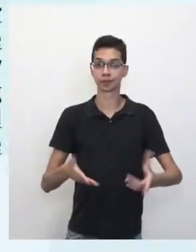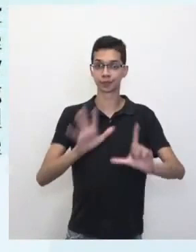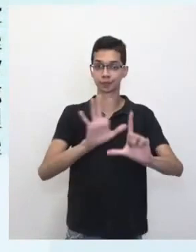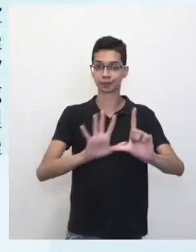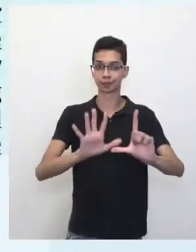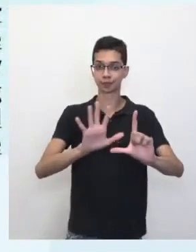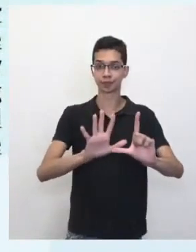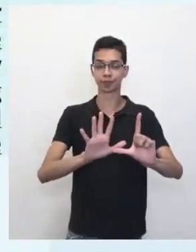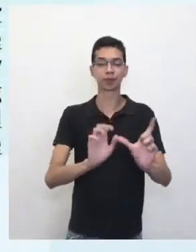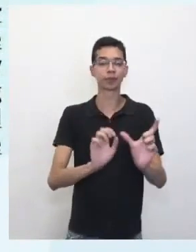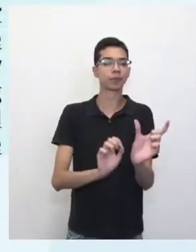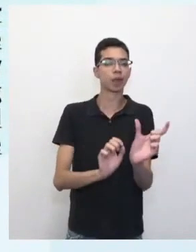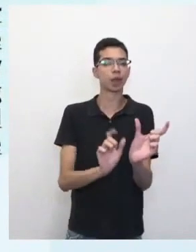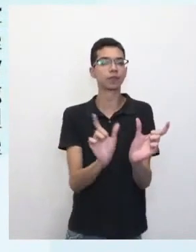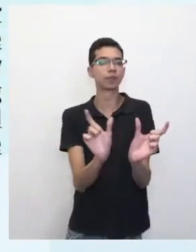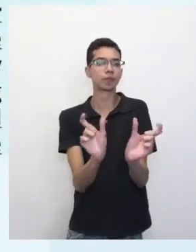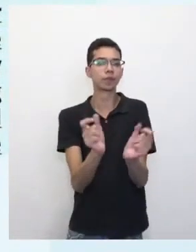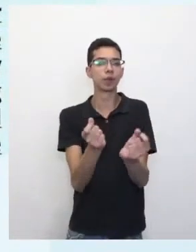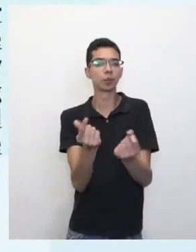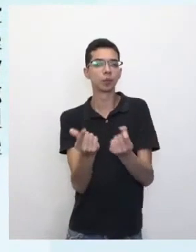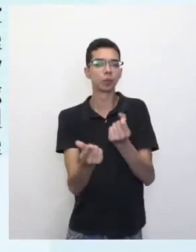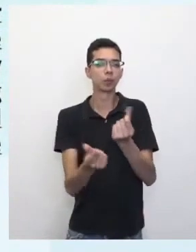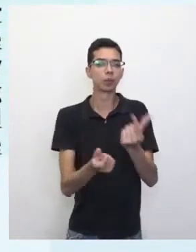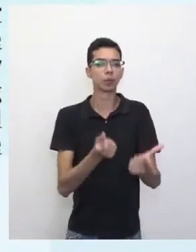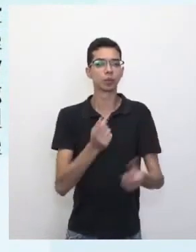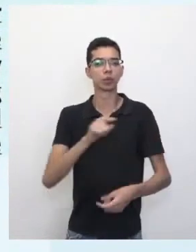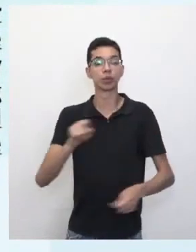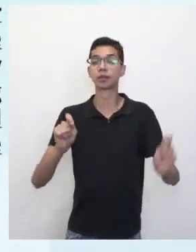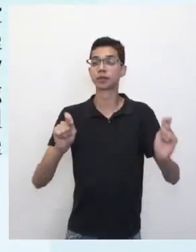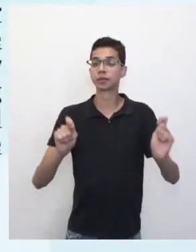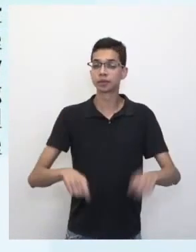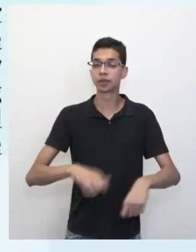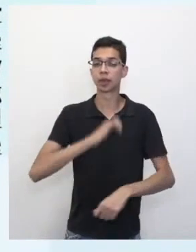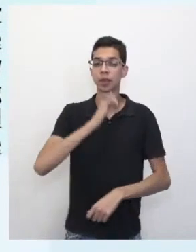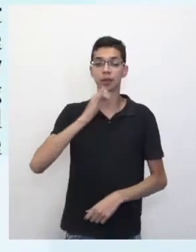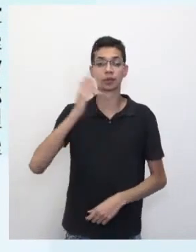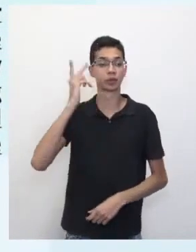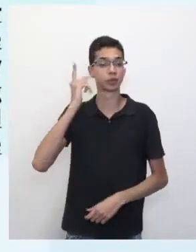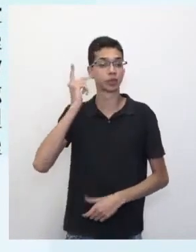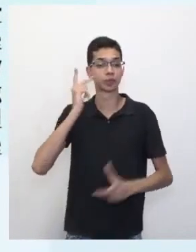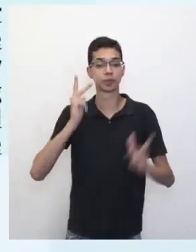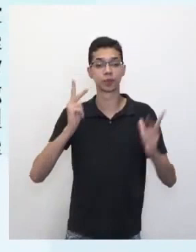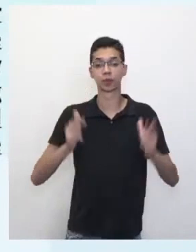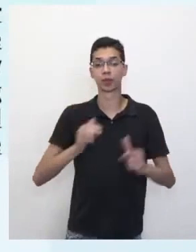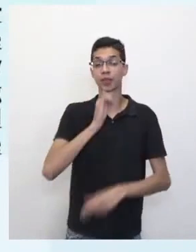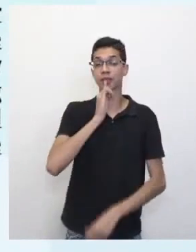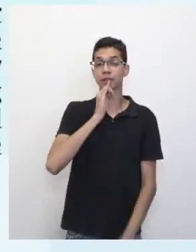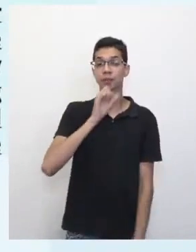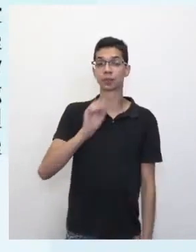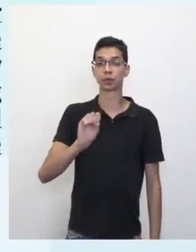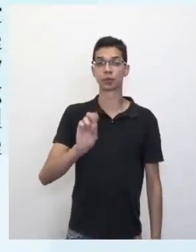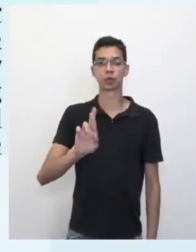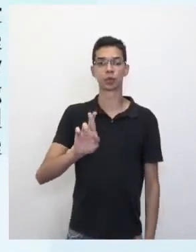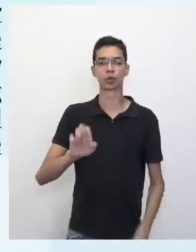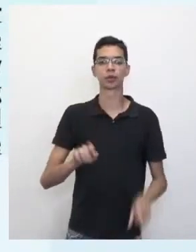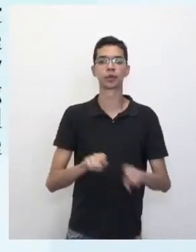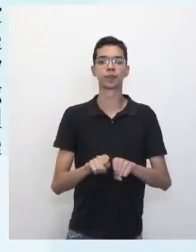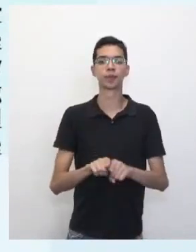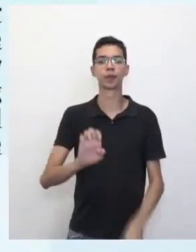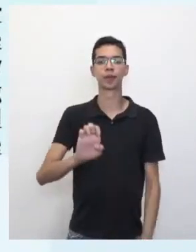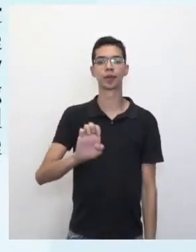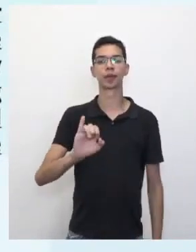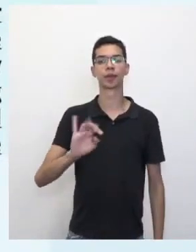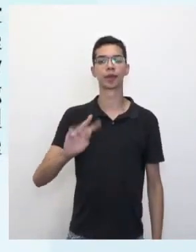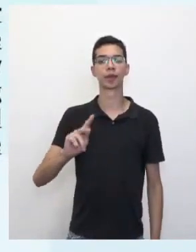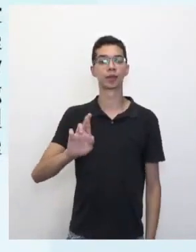algumas palavras que vocês poderiam ter falado, né? São palavras bem comuns, como sure, como companions. O either or, que a gente acabou de ver,